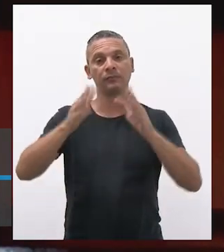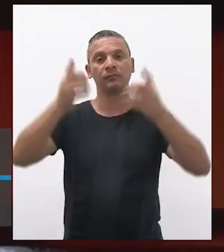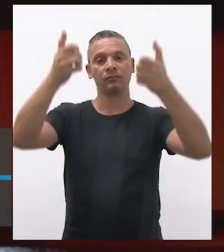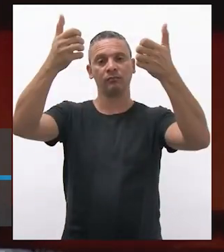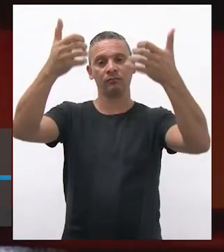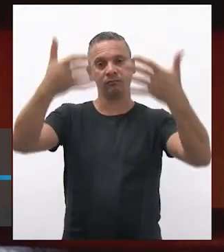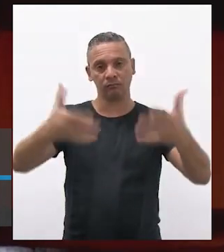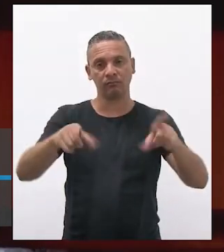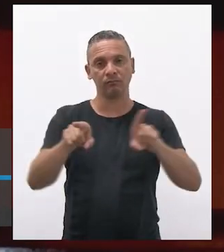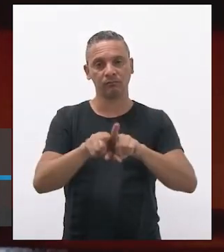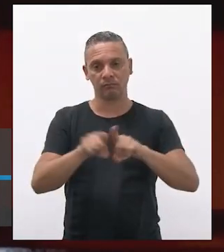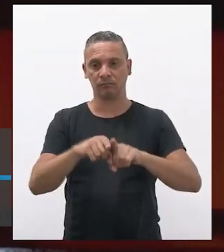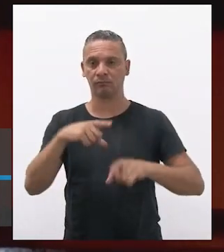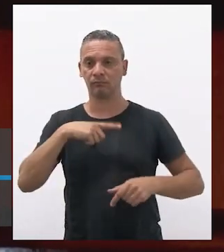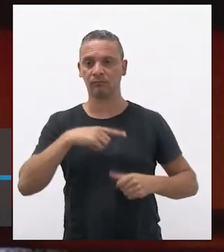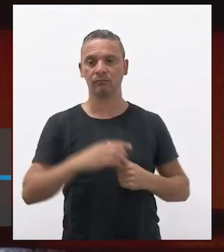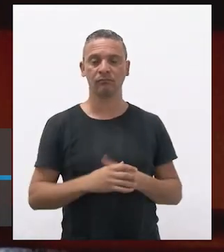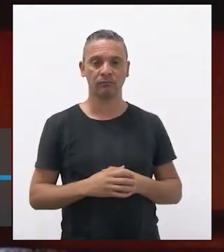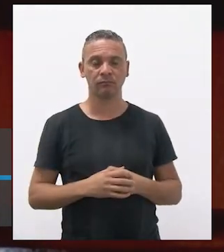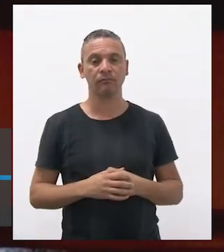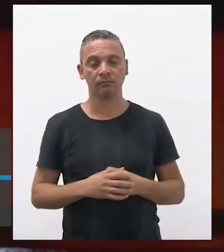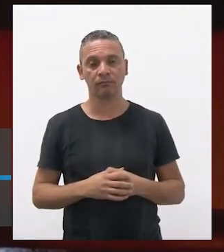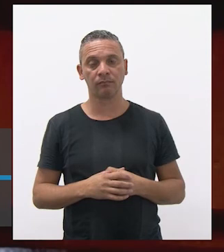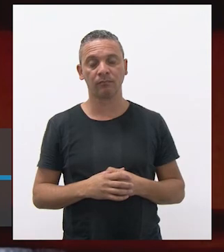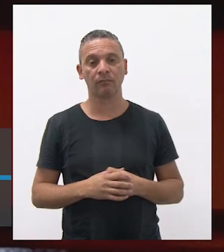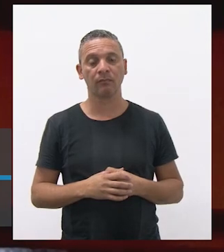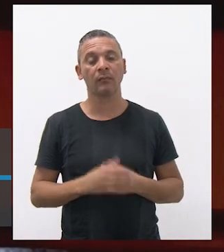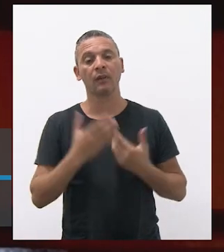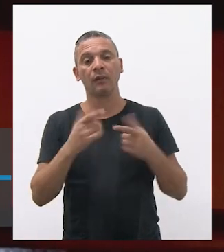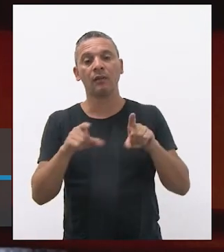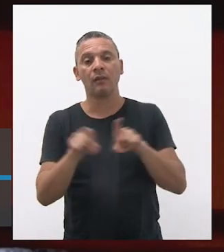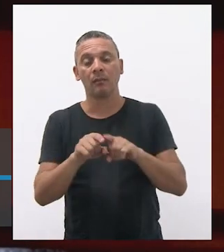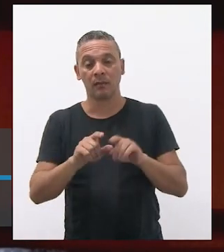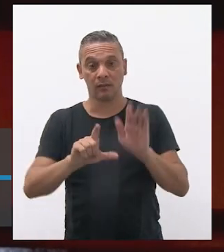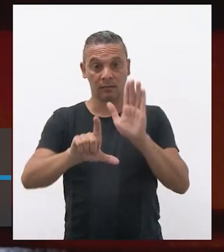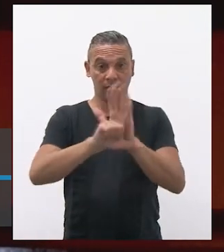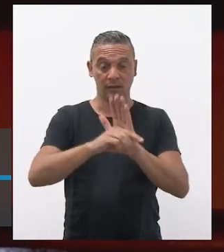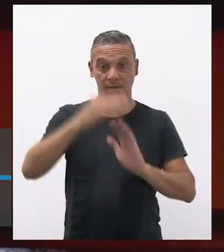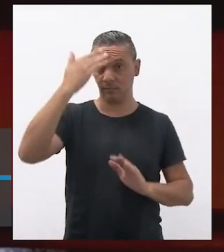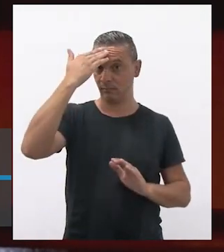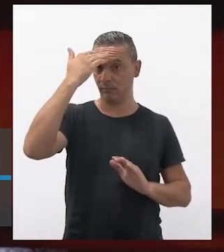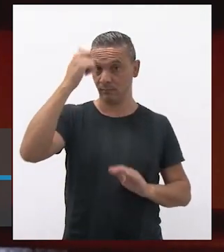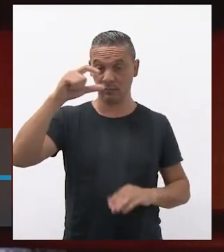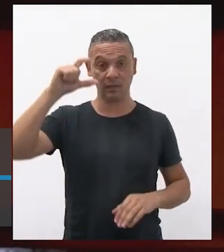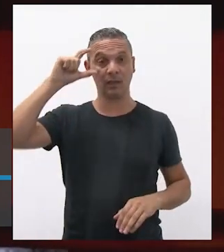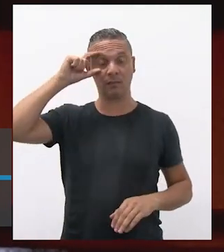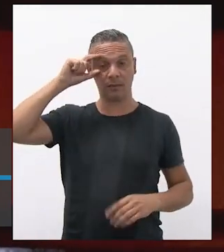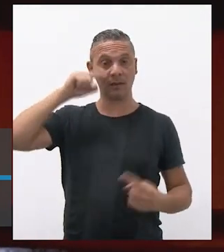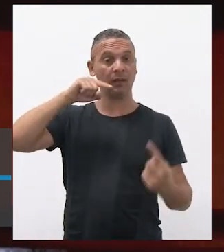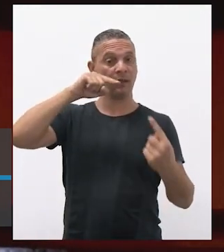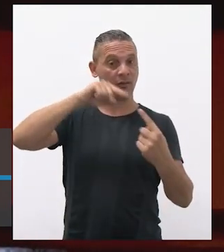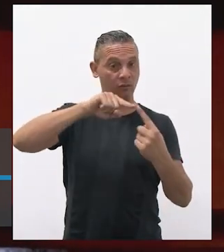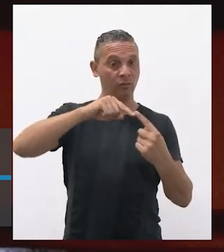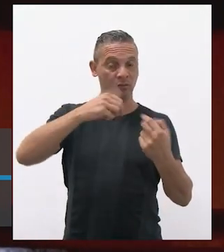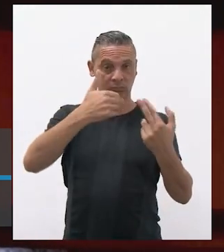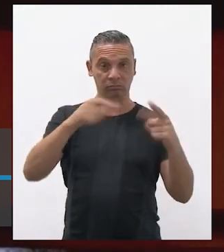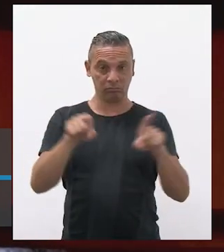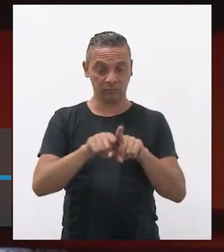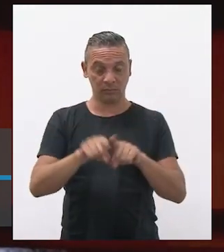eu queria só deixar claro também que a Lei Maria da Penha, ela tipifica muitos poucos crimes,